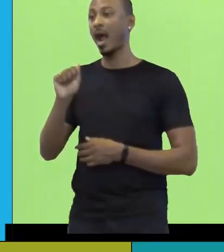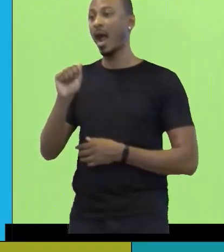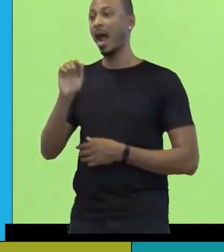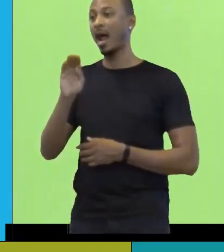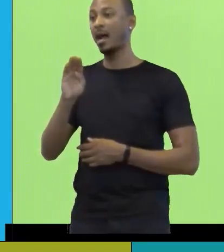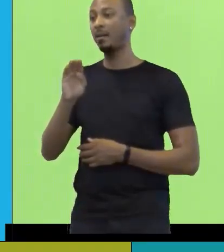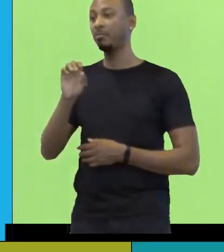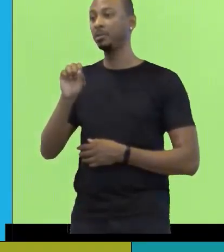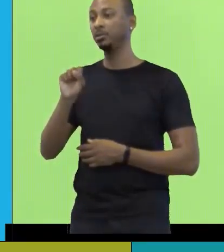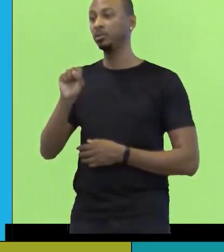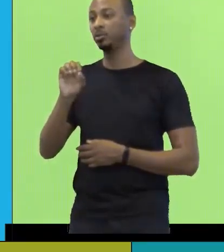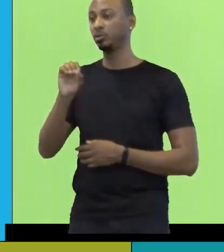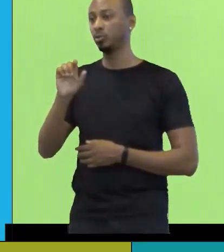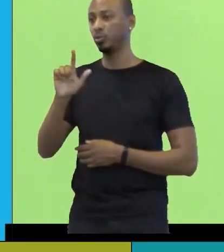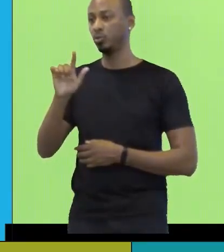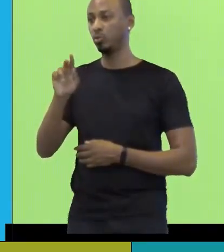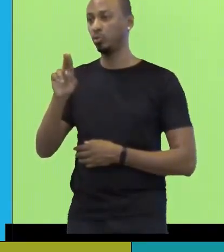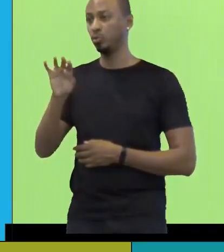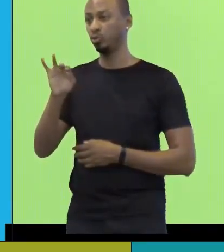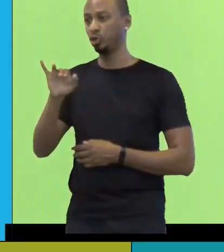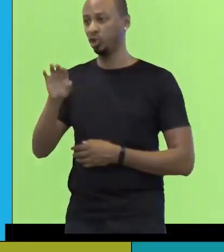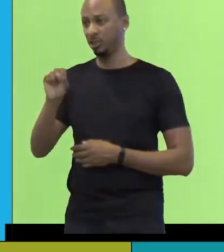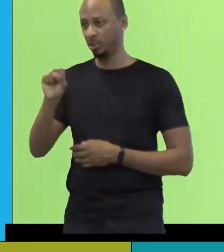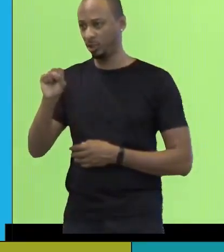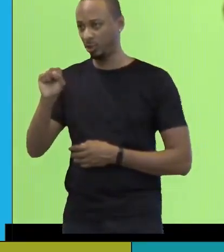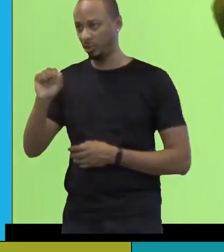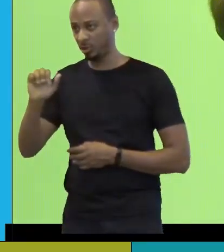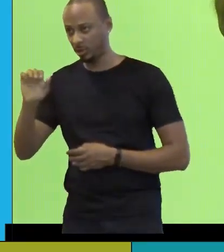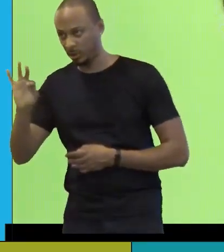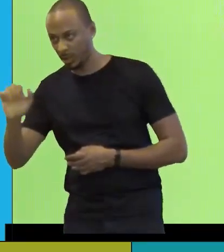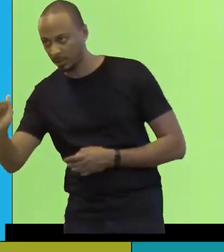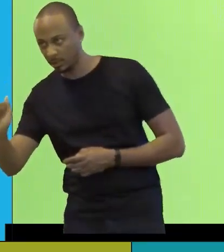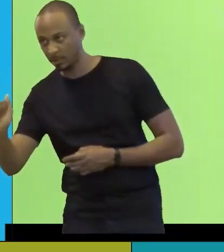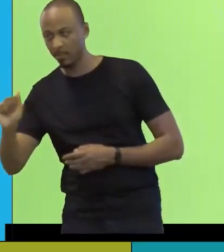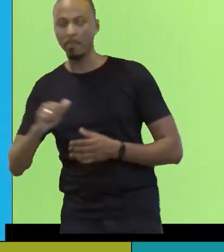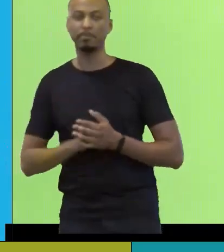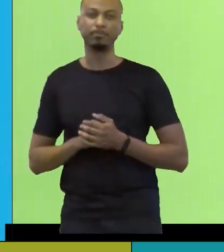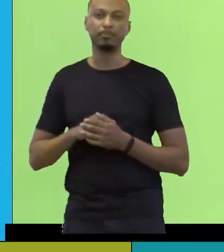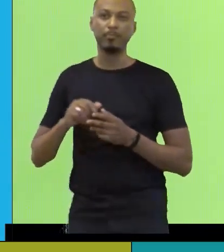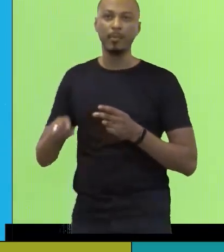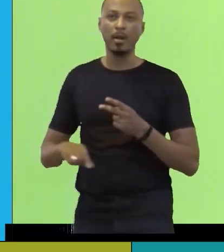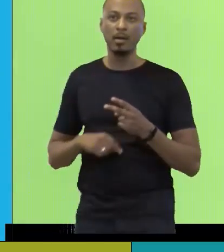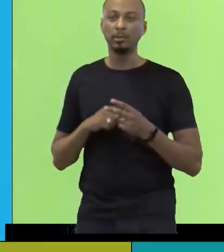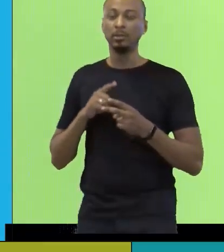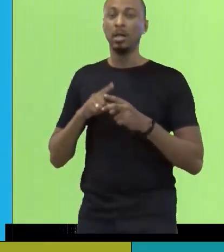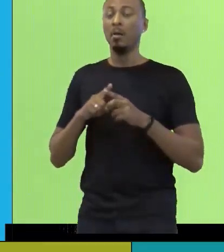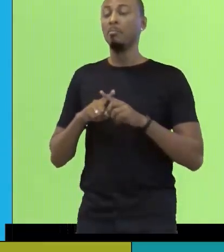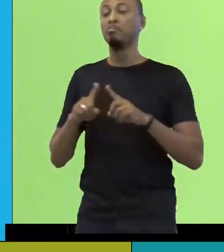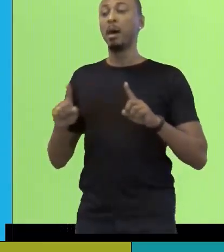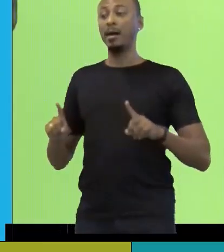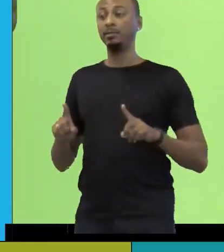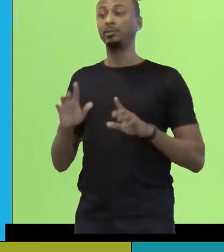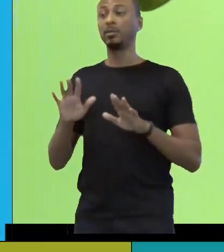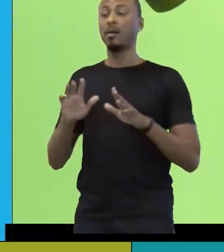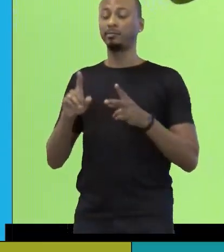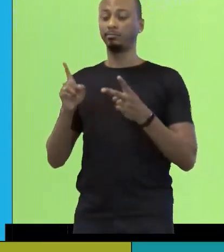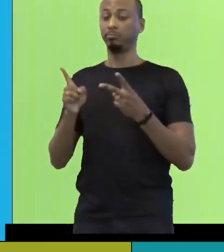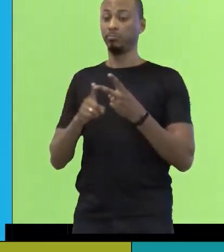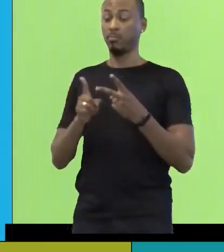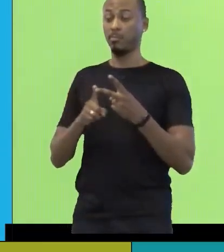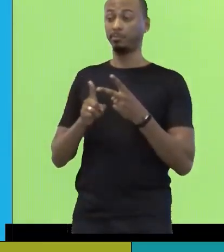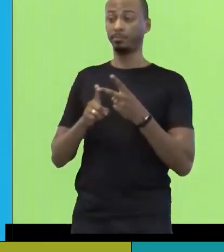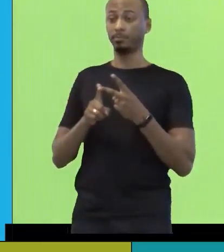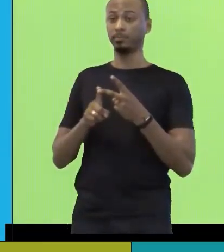Príncipe é uma obra onde Maquiavel ele apresenta as ideias absolutistas. Mas a obra